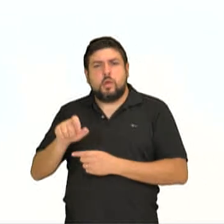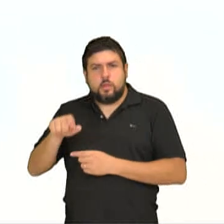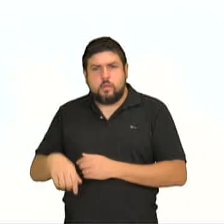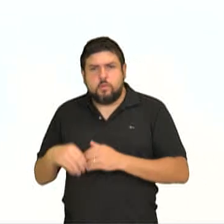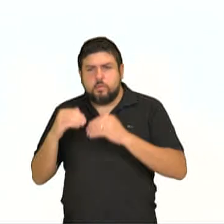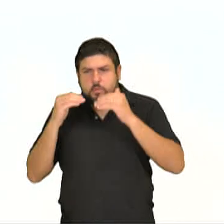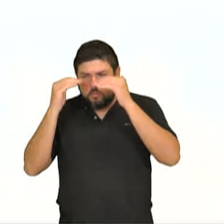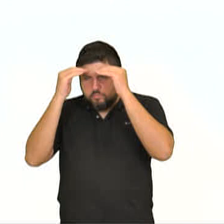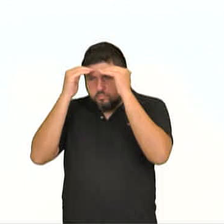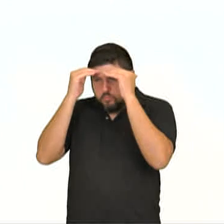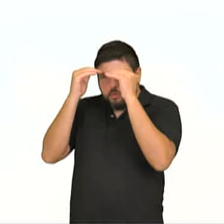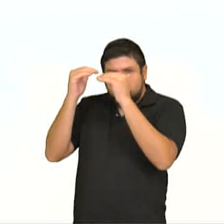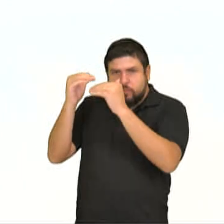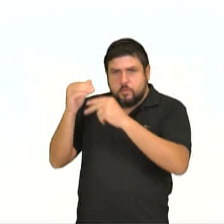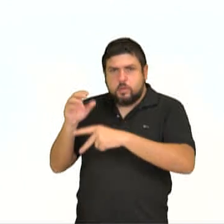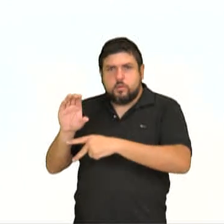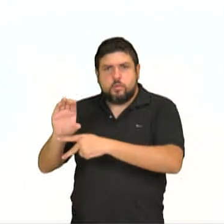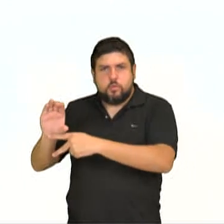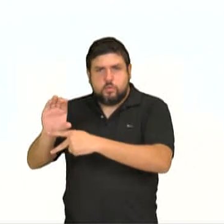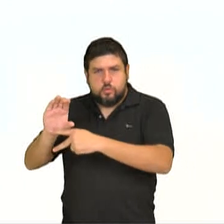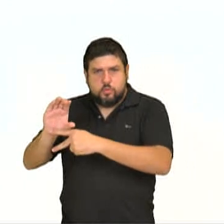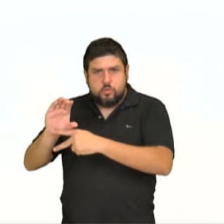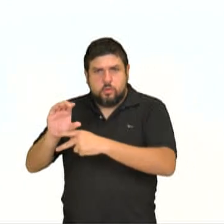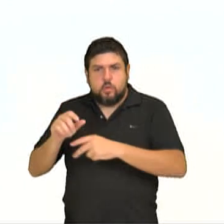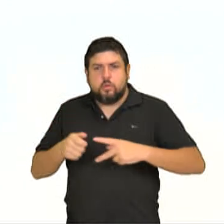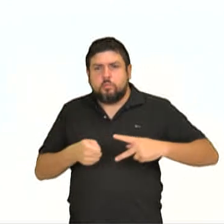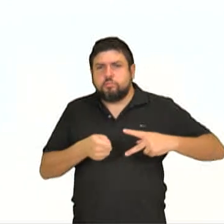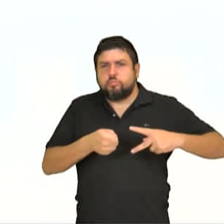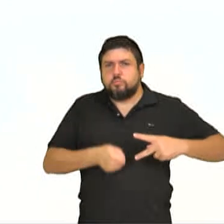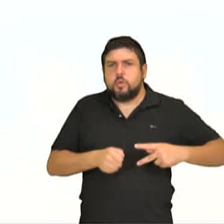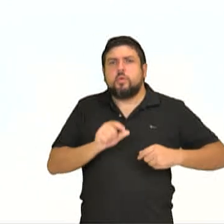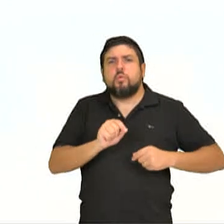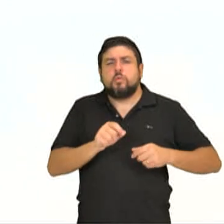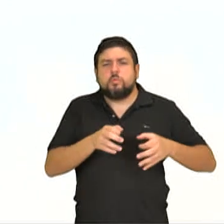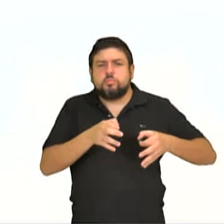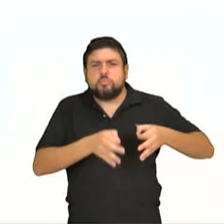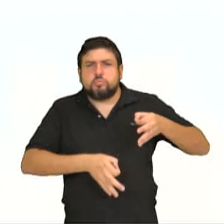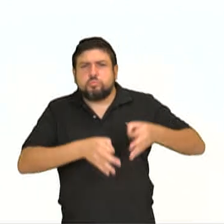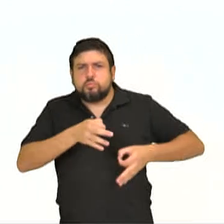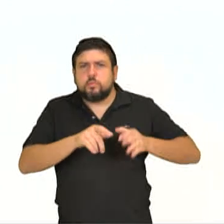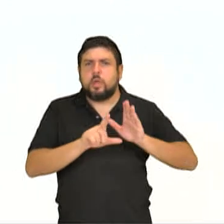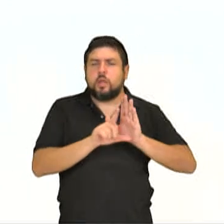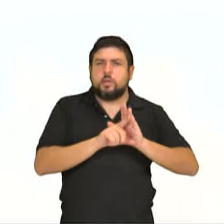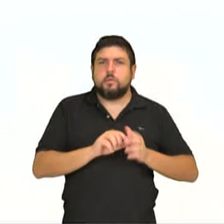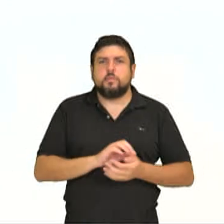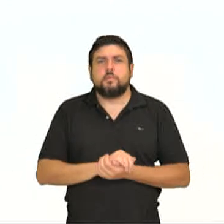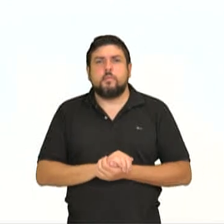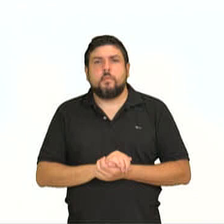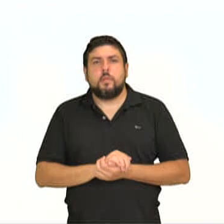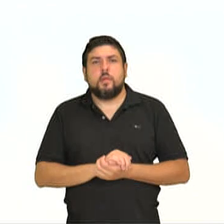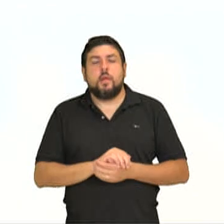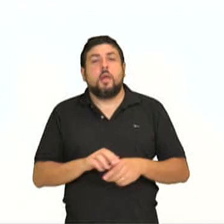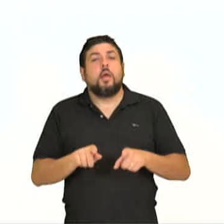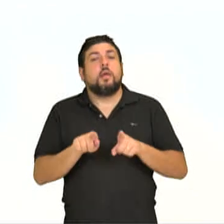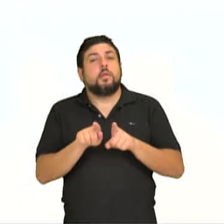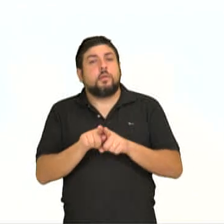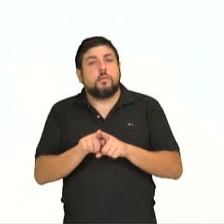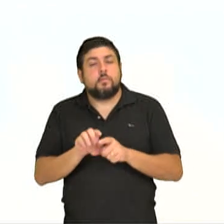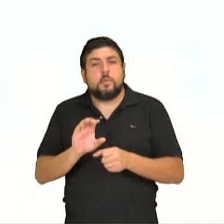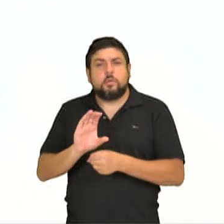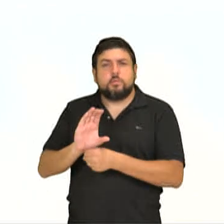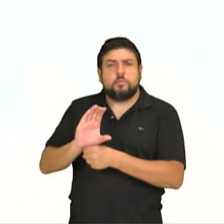dos cônsules, né? Eles que vão aplicar a justiça, as leis. Também vamos ter os censores, né? A questão de